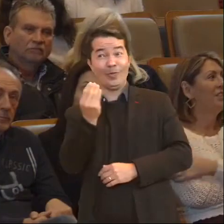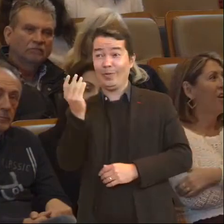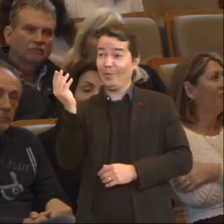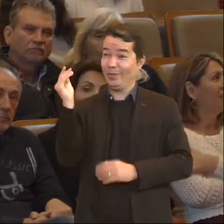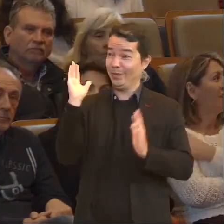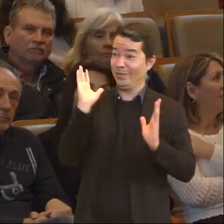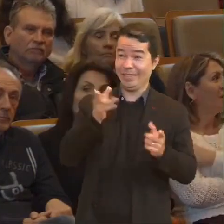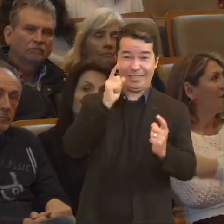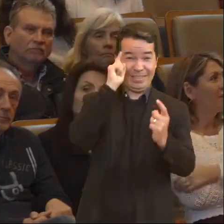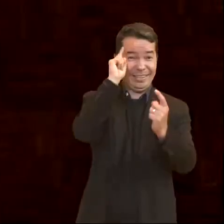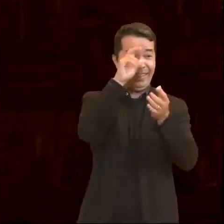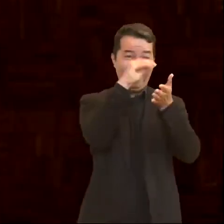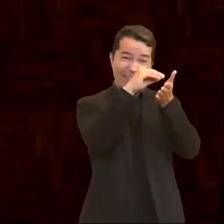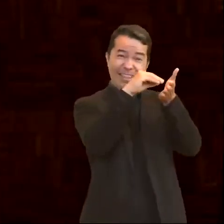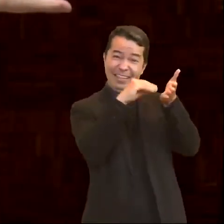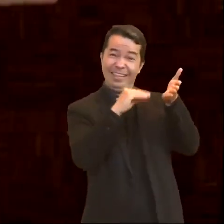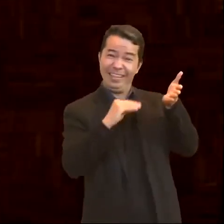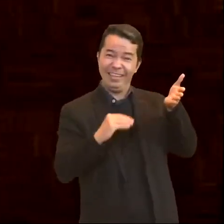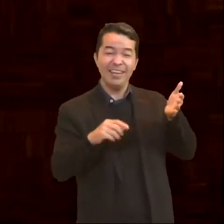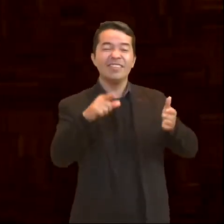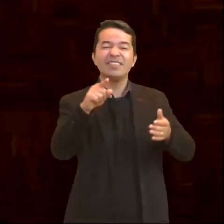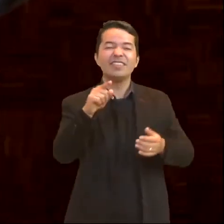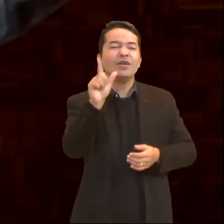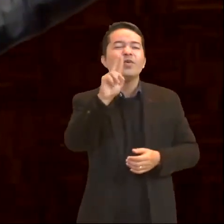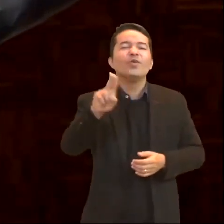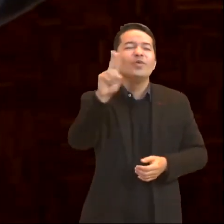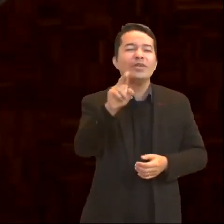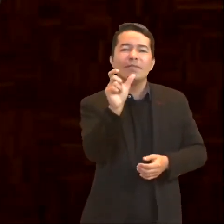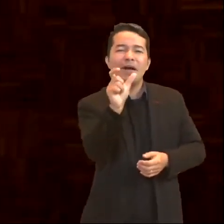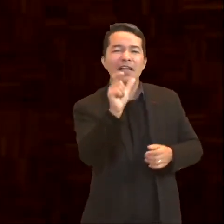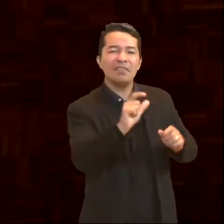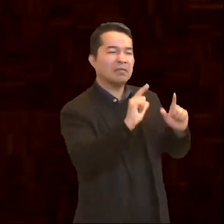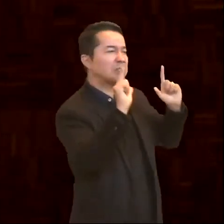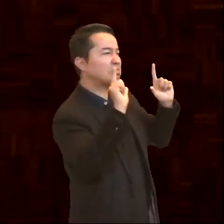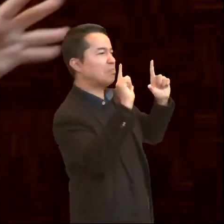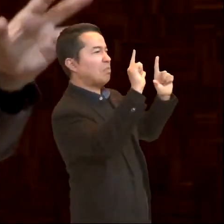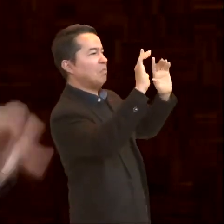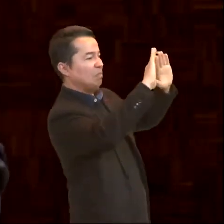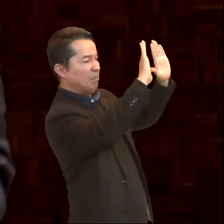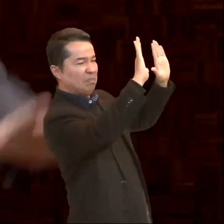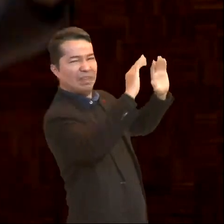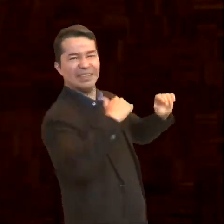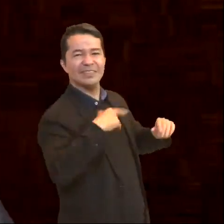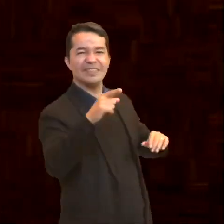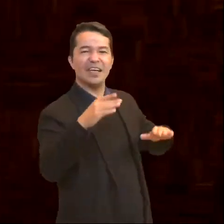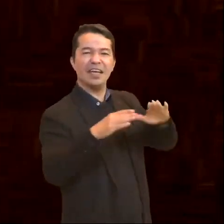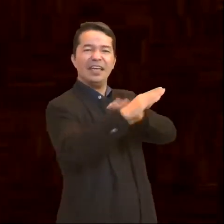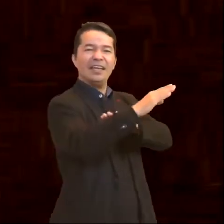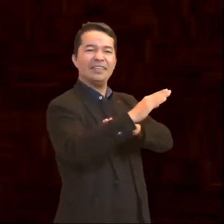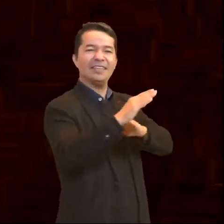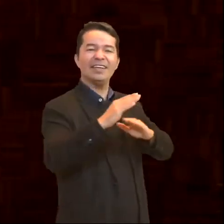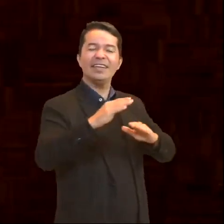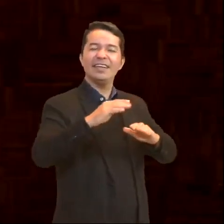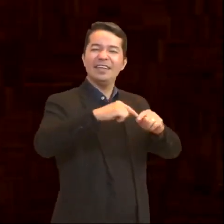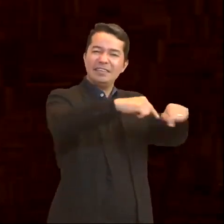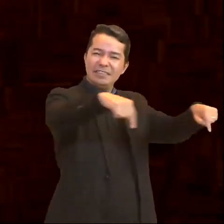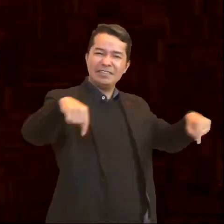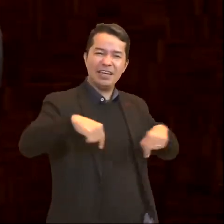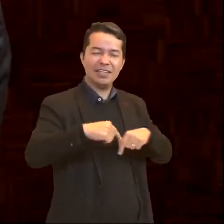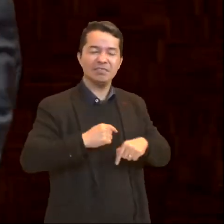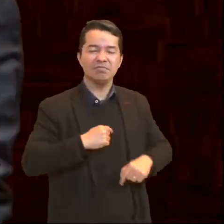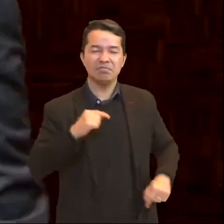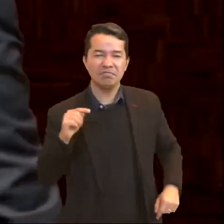né? Aí vai como colocar aqueles dizeres todos lá na parede, né? E você vai entrar numa sala, está lá a missão, está lá